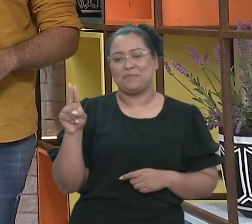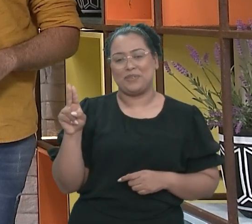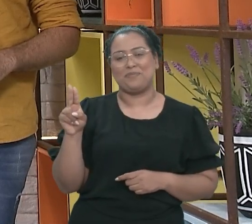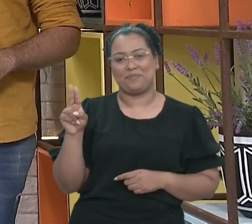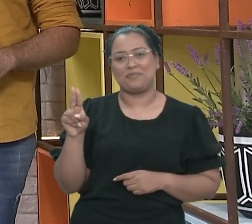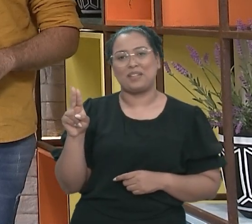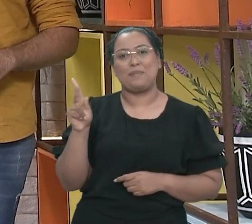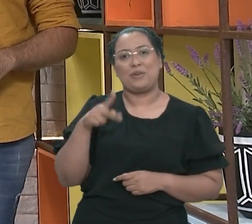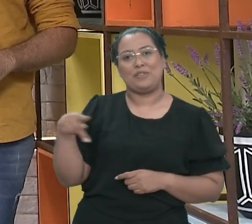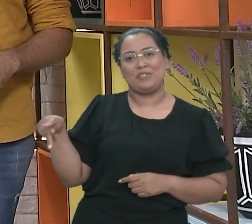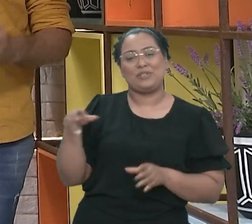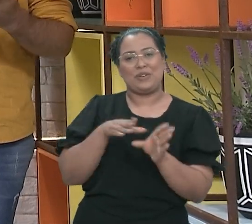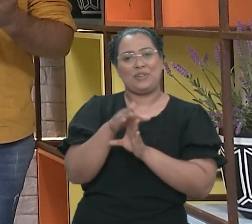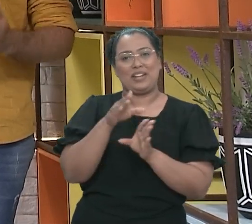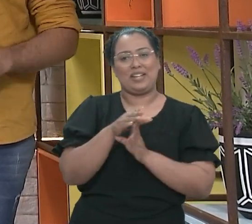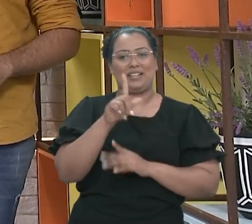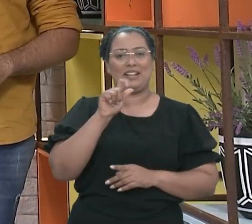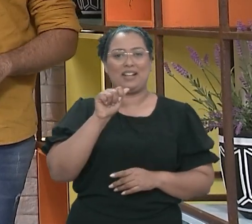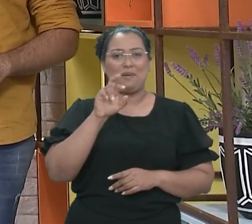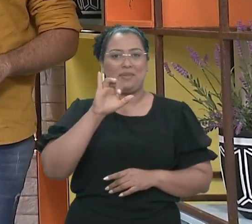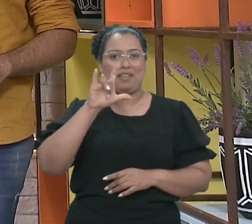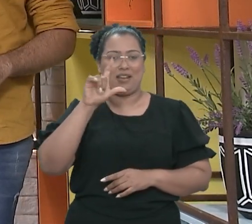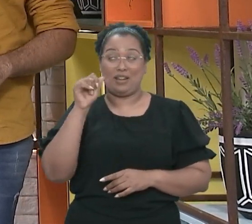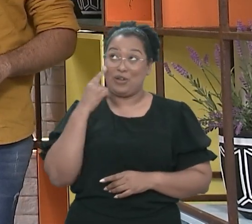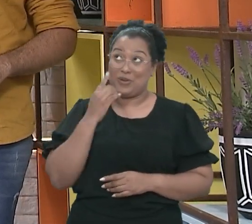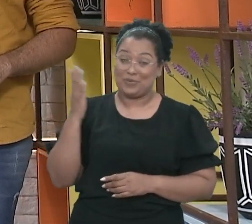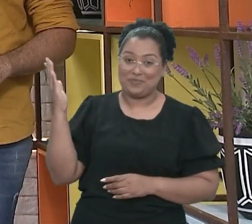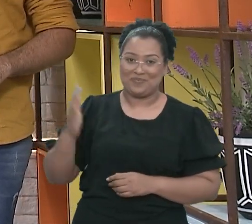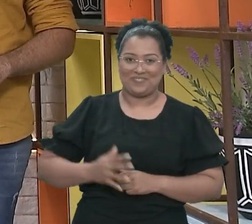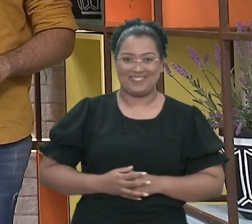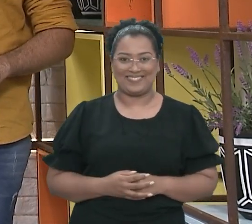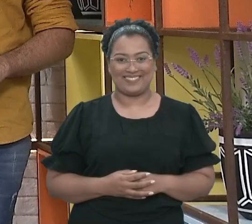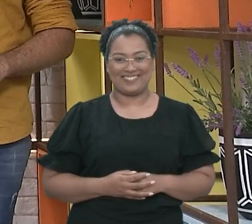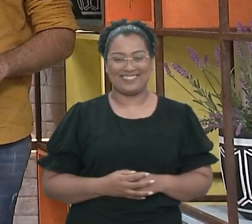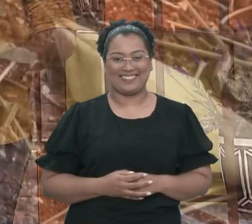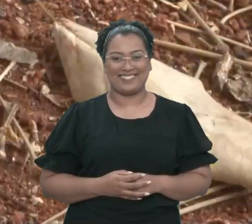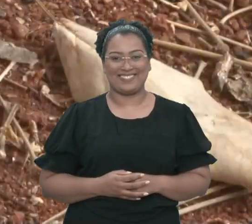da professora Gabriela Marques. Rodou.